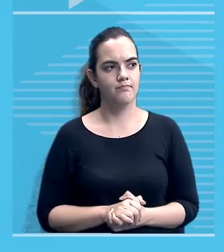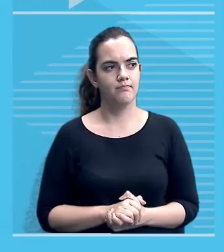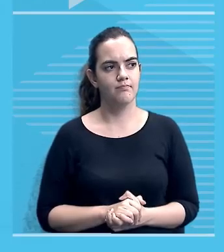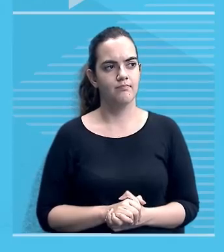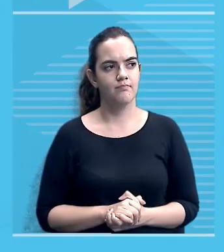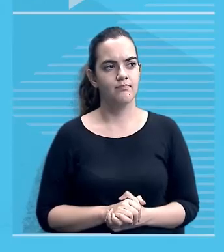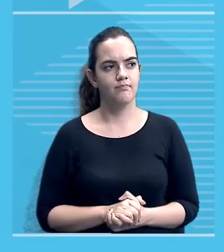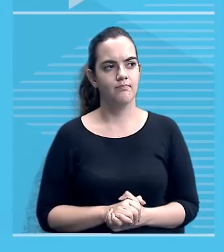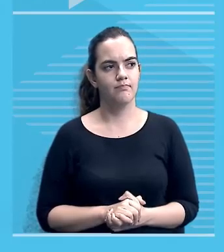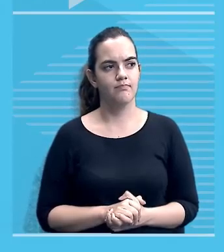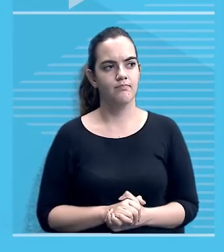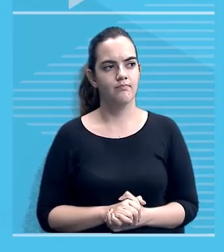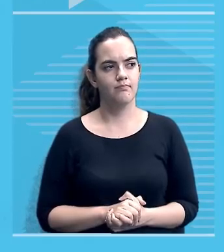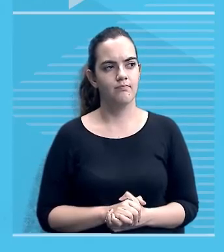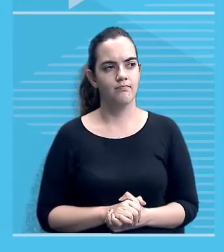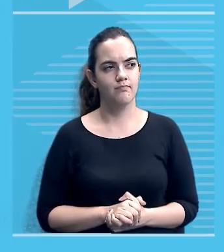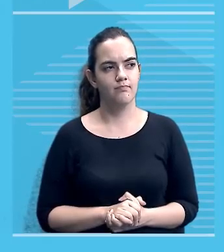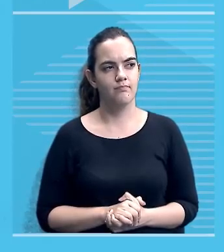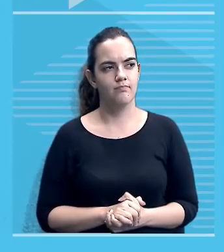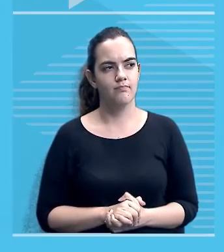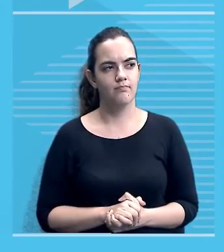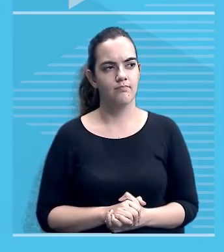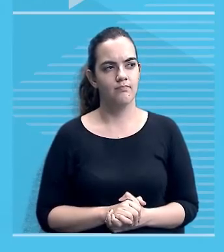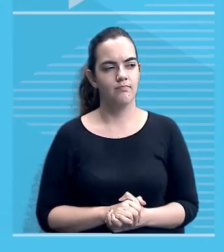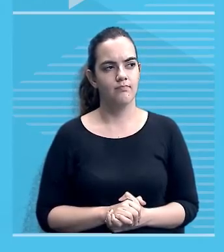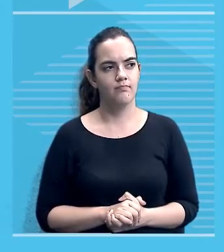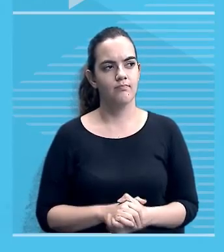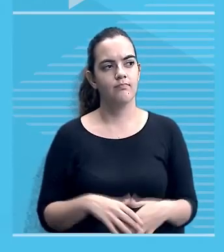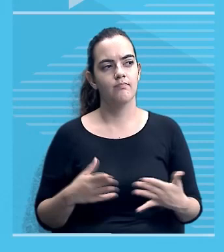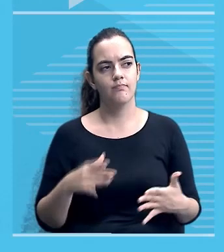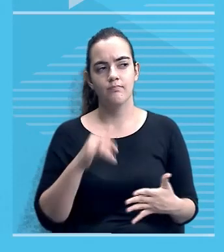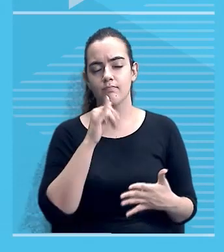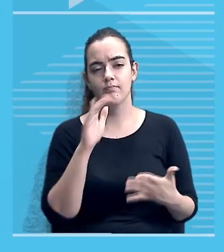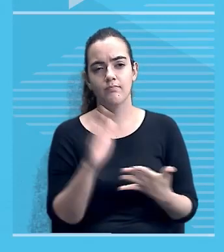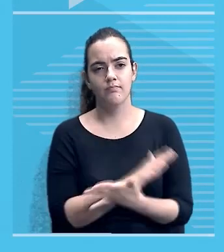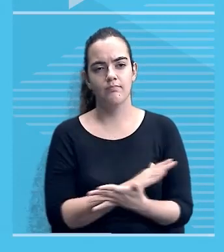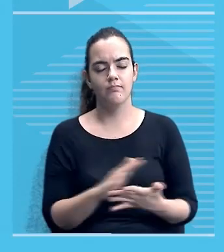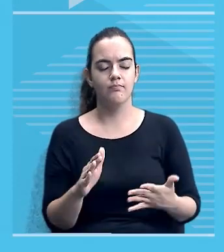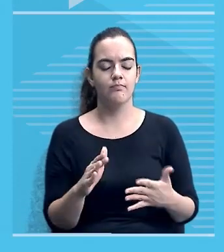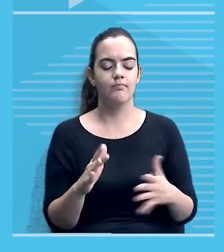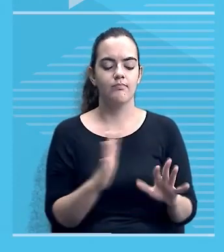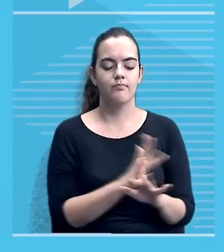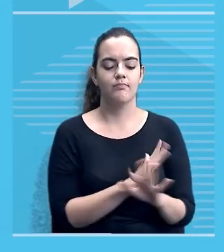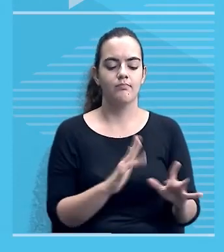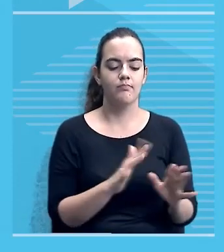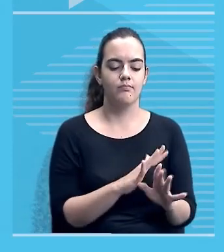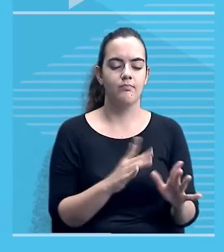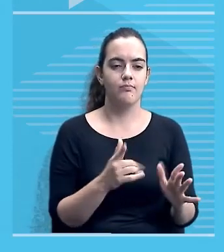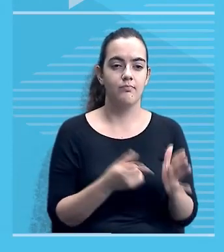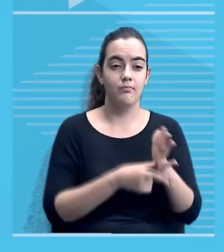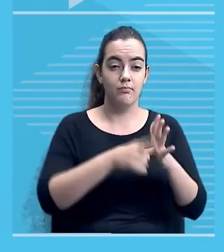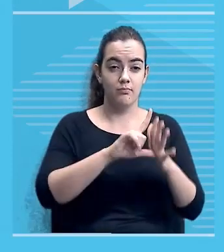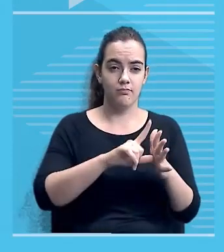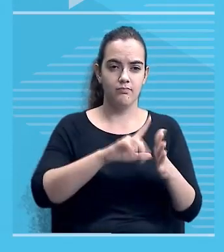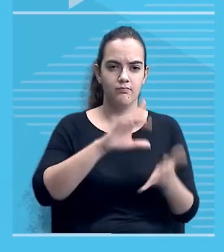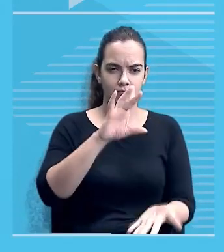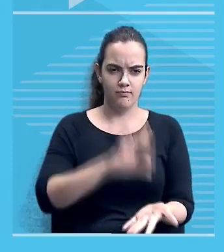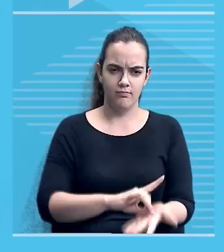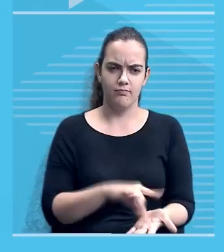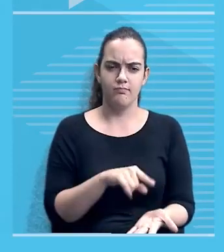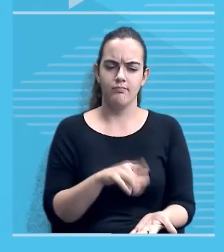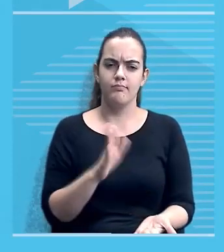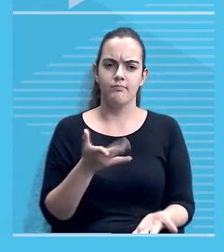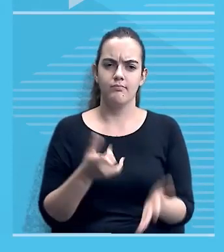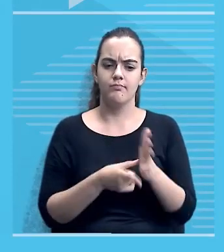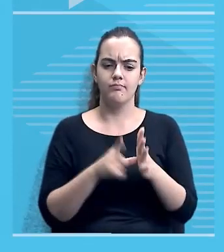são aquelas cidades né que surgiram a partir de um planejamento então no caso a cidade planejada o artificial são aquelas